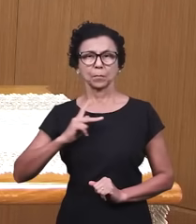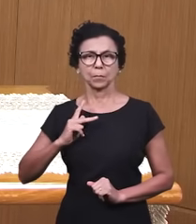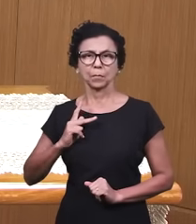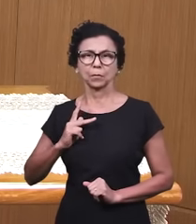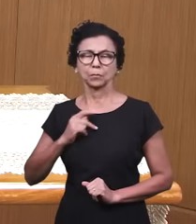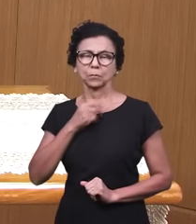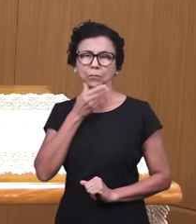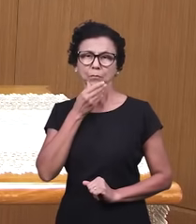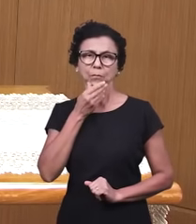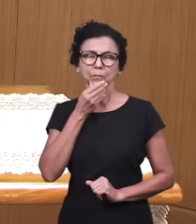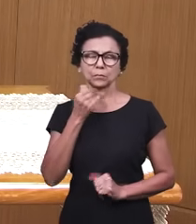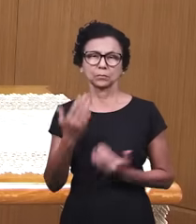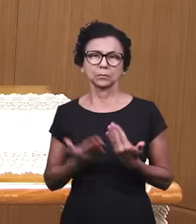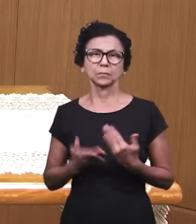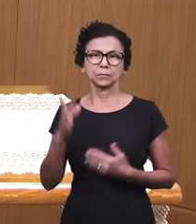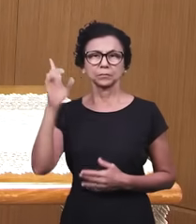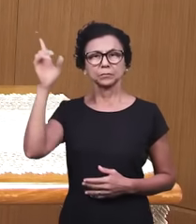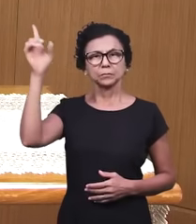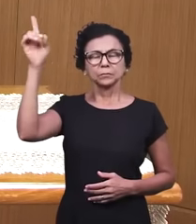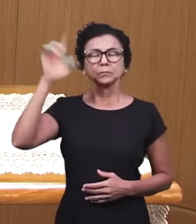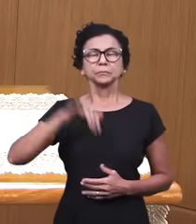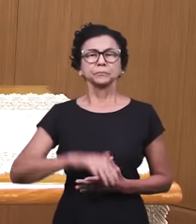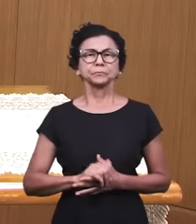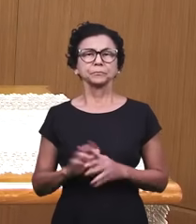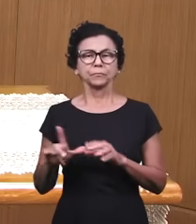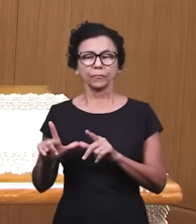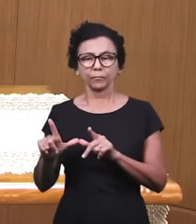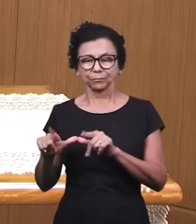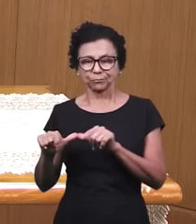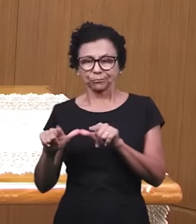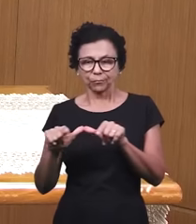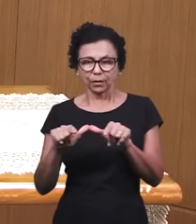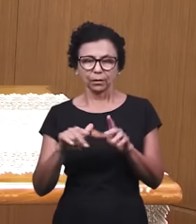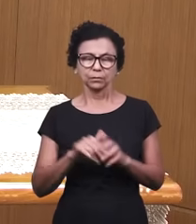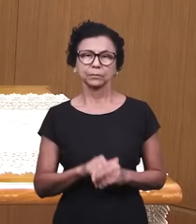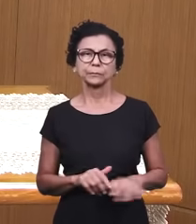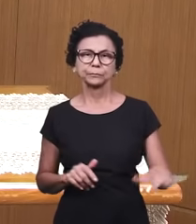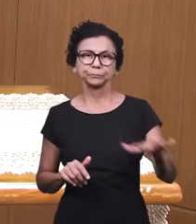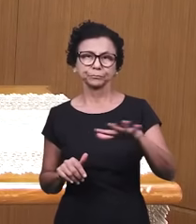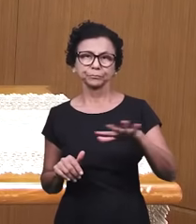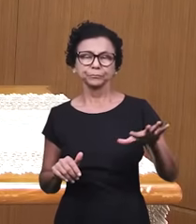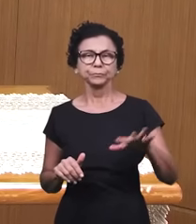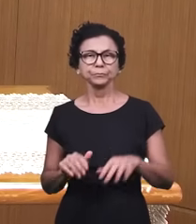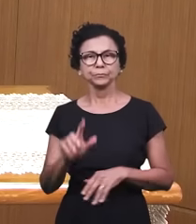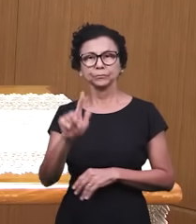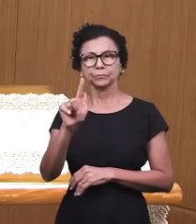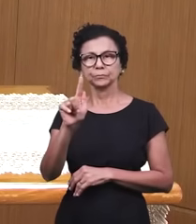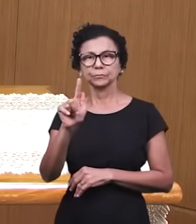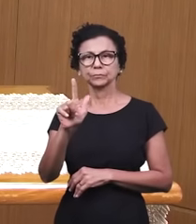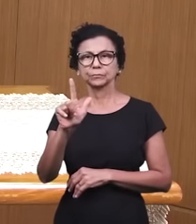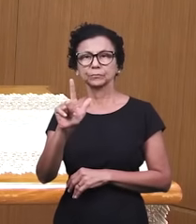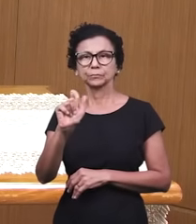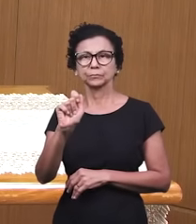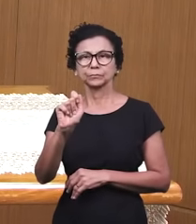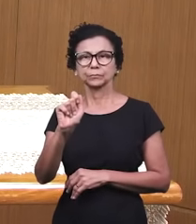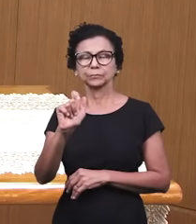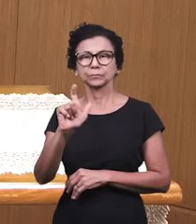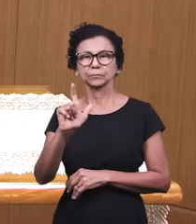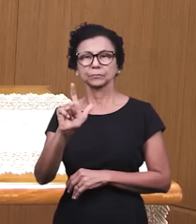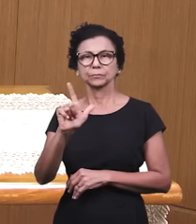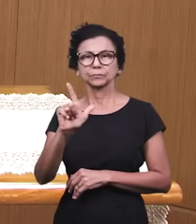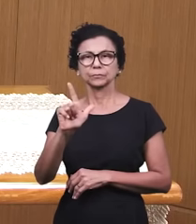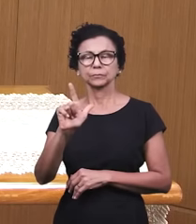ele se dirige a uma região, aos Gálatas.